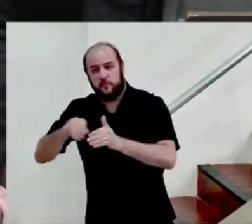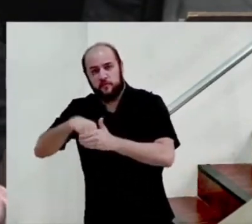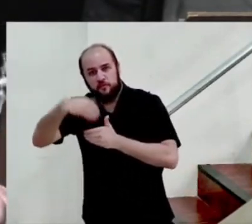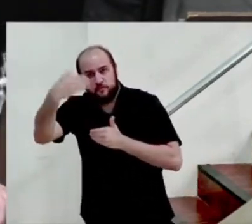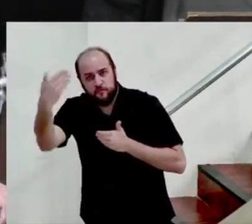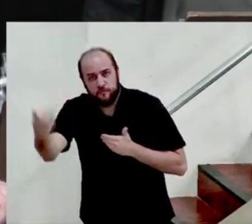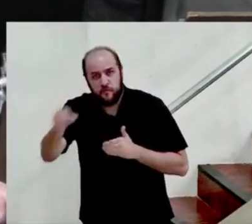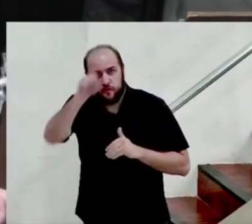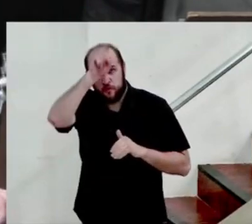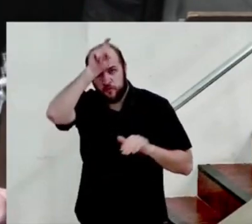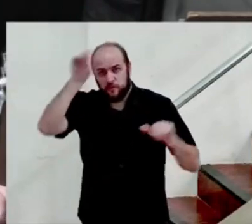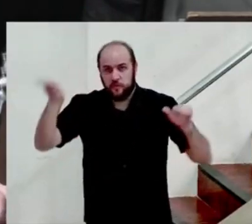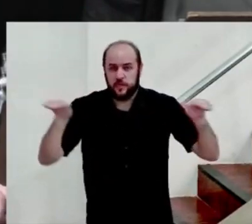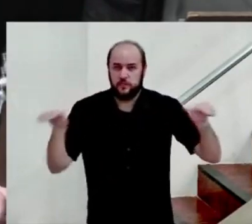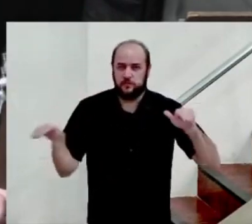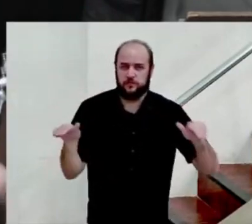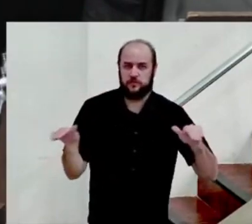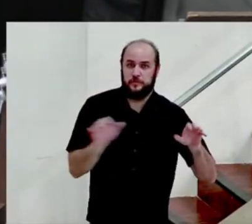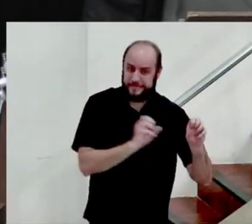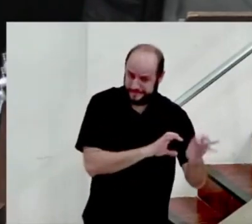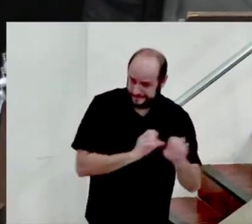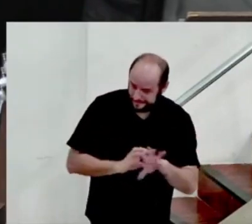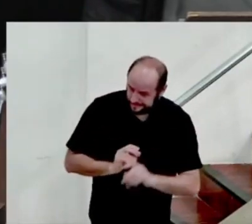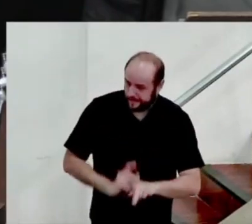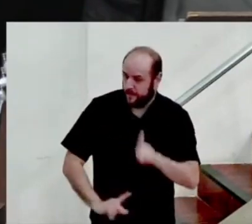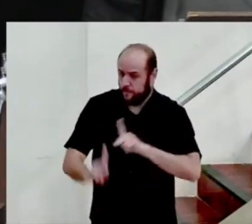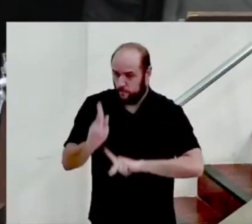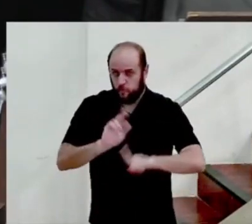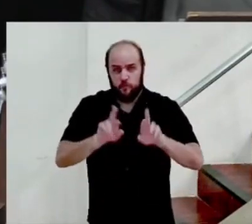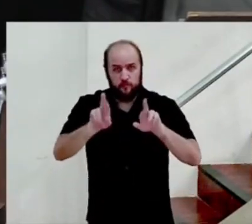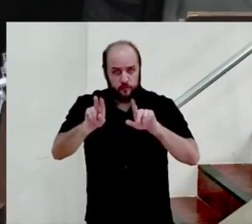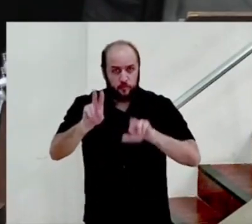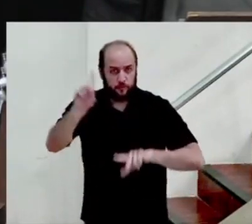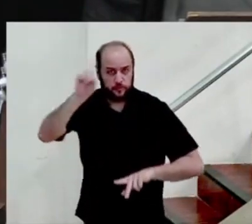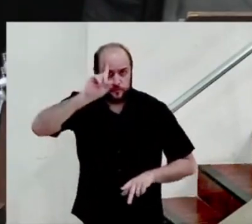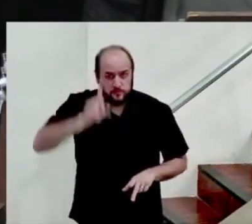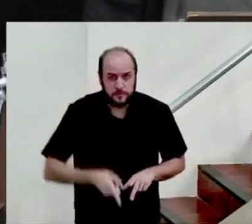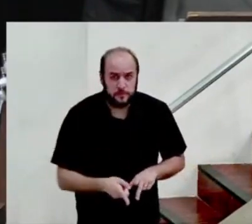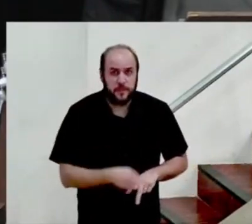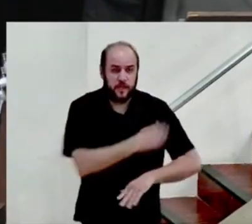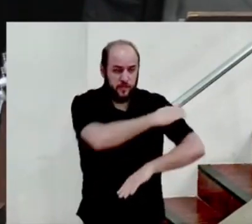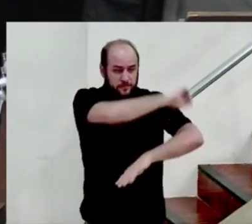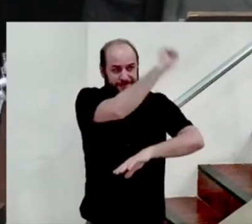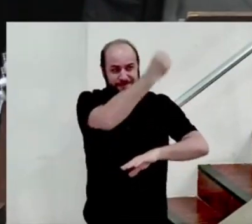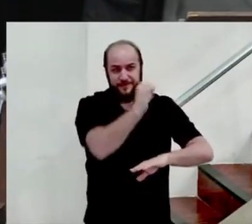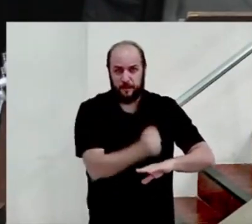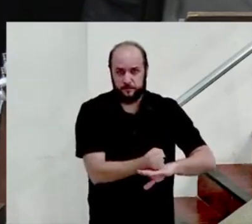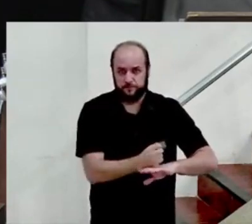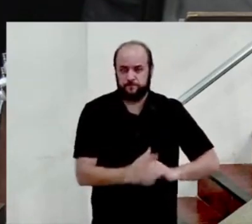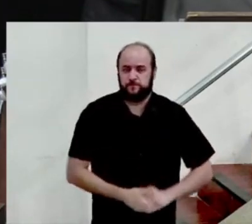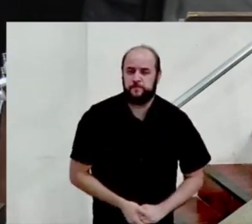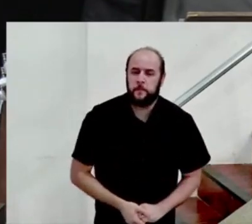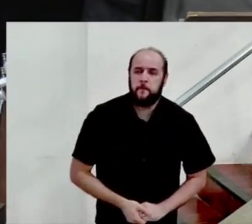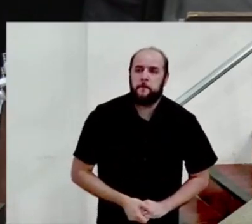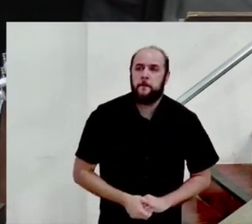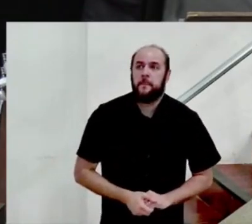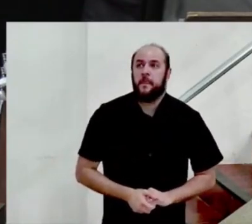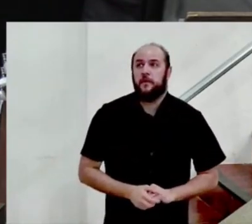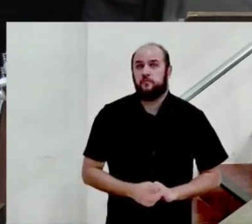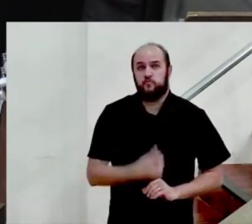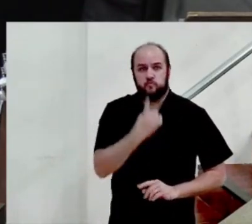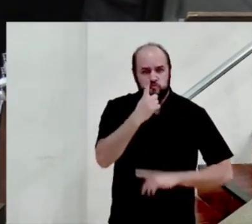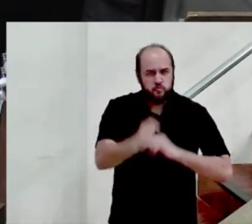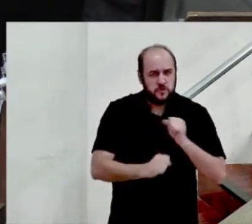Egito e então o instruindo, a mando de Deus, junto ao Monte Sinai. E uma das coisas que, depois de um